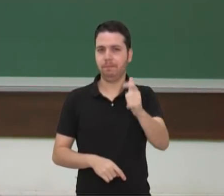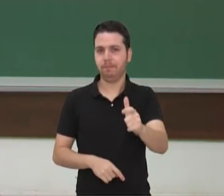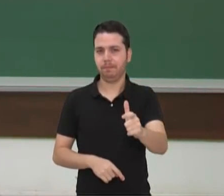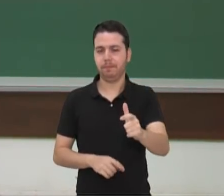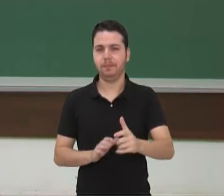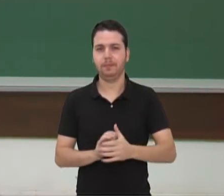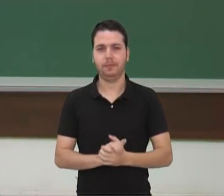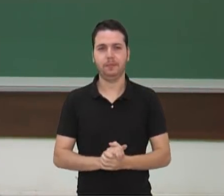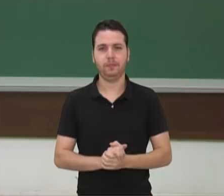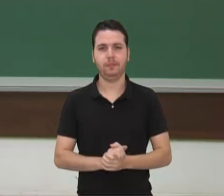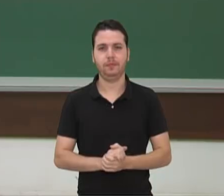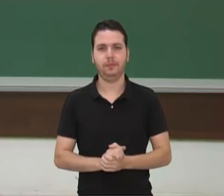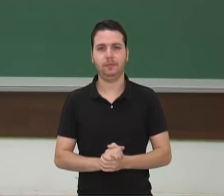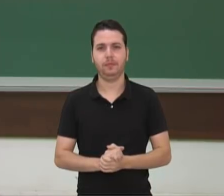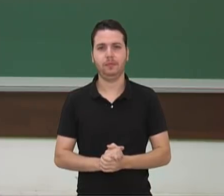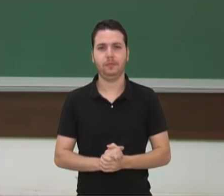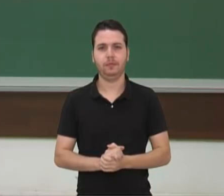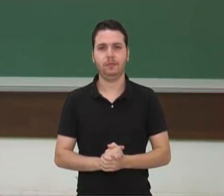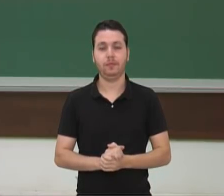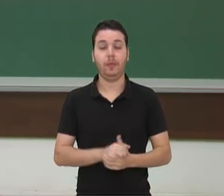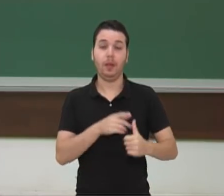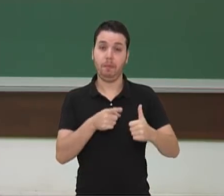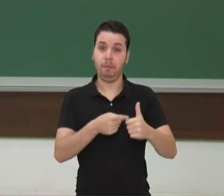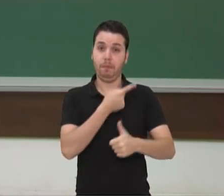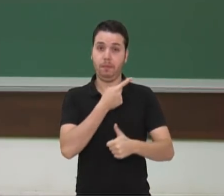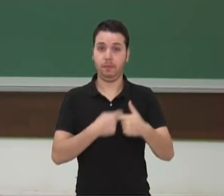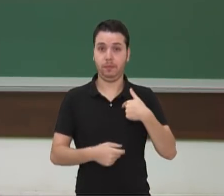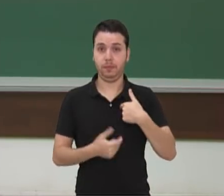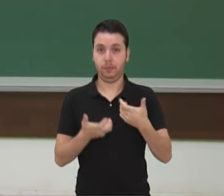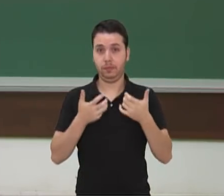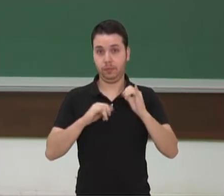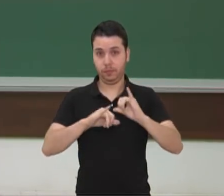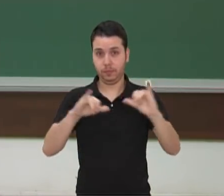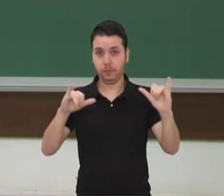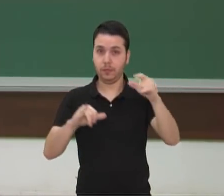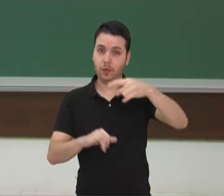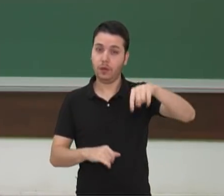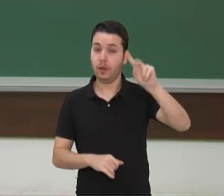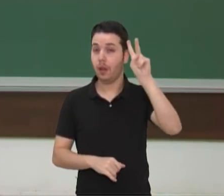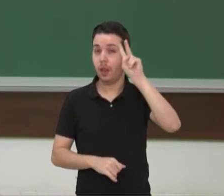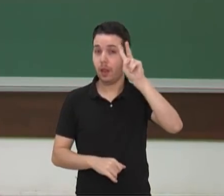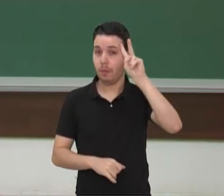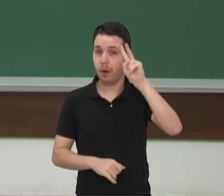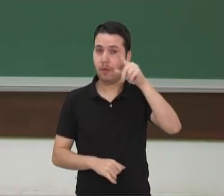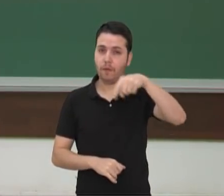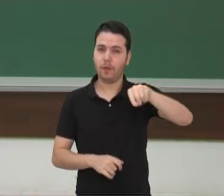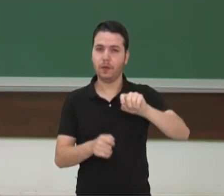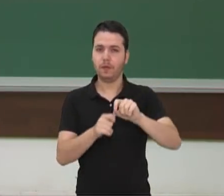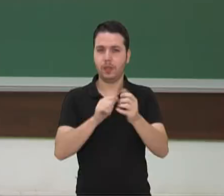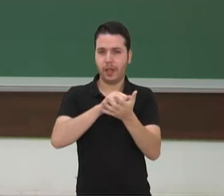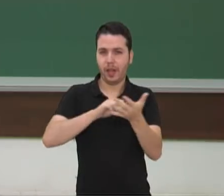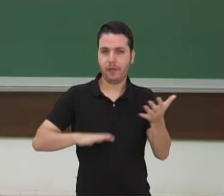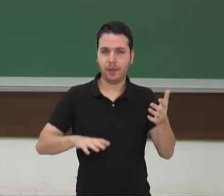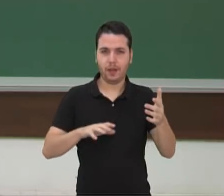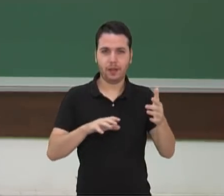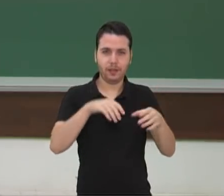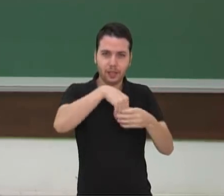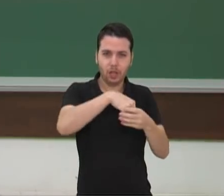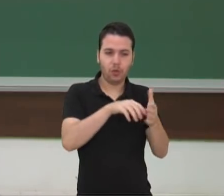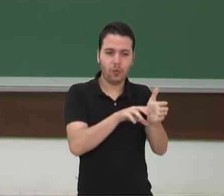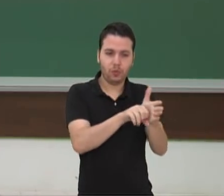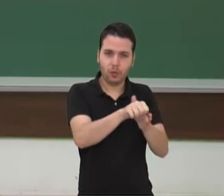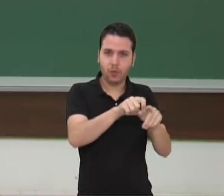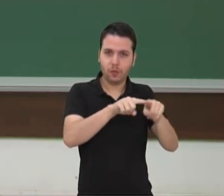quero lembrar que você está fazendo as atividades no Classroom, né? Está respondendo as atividades que tem lá,